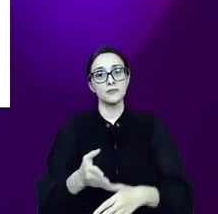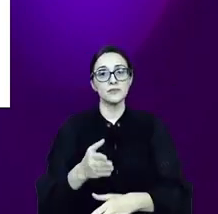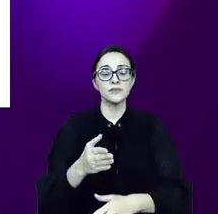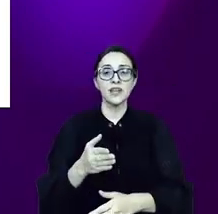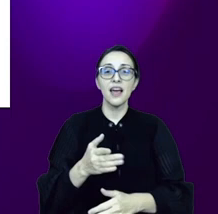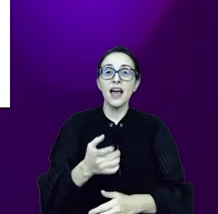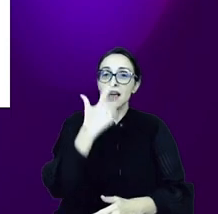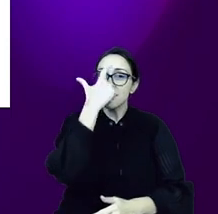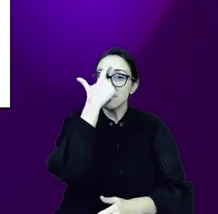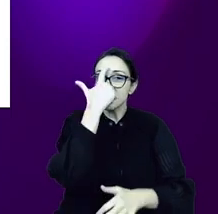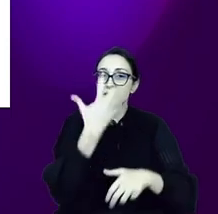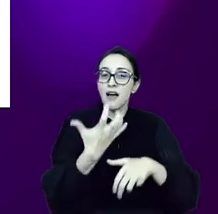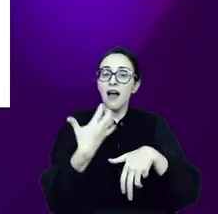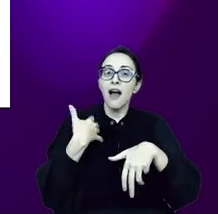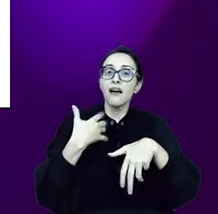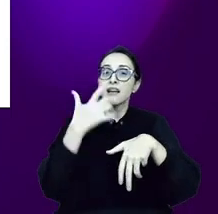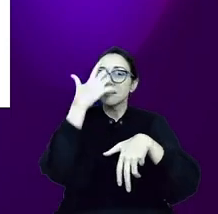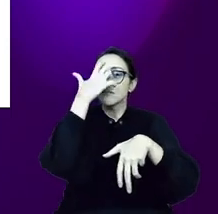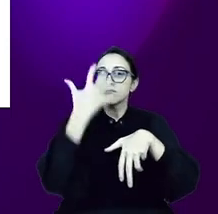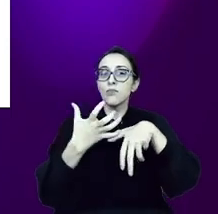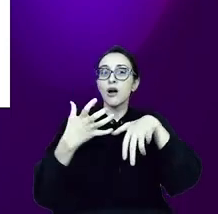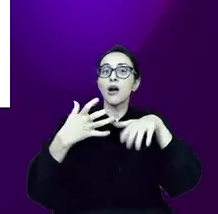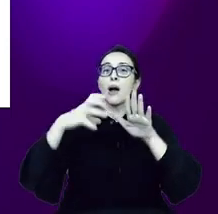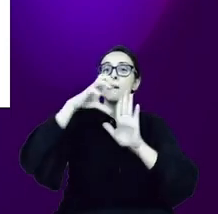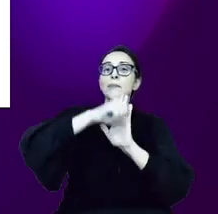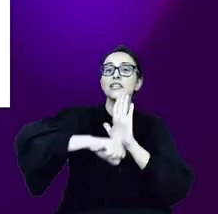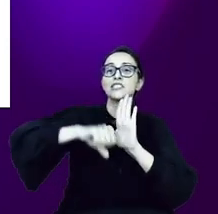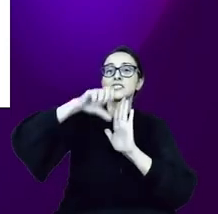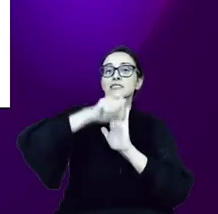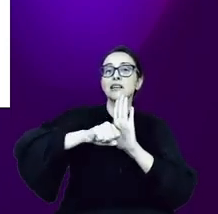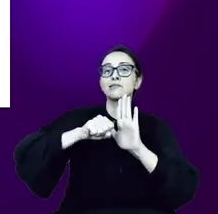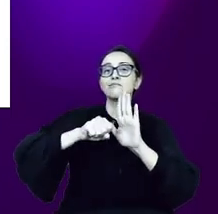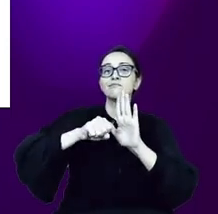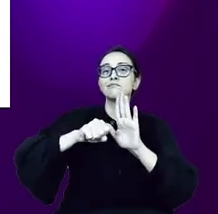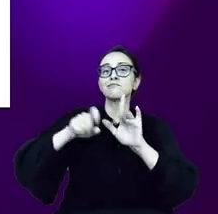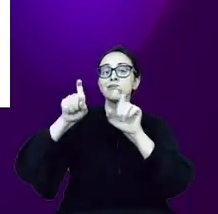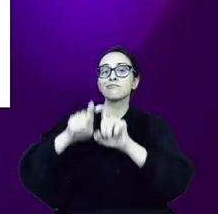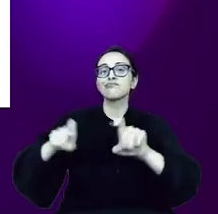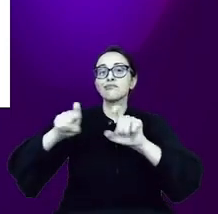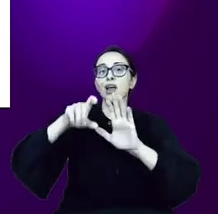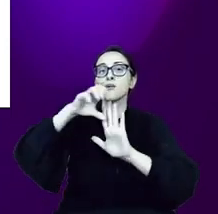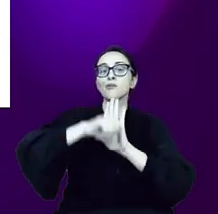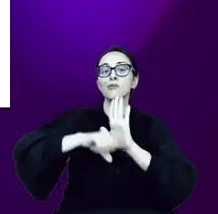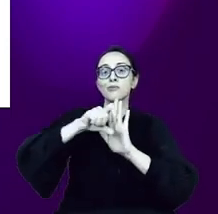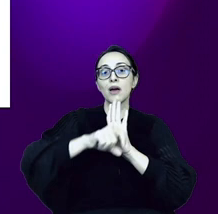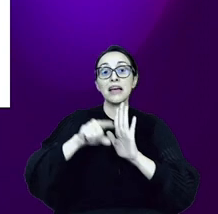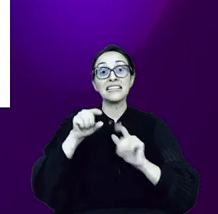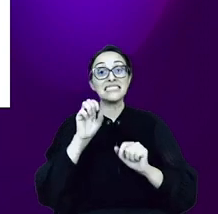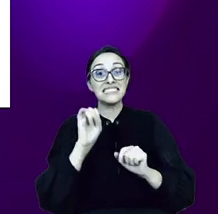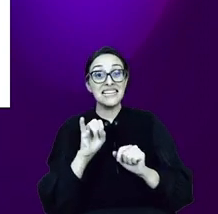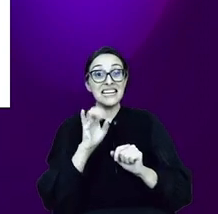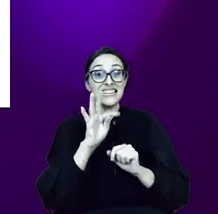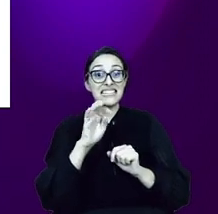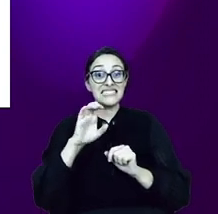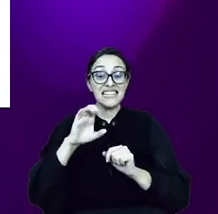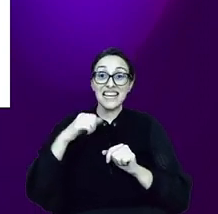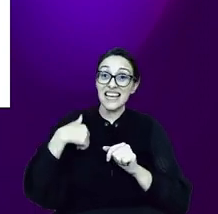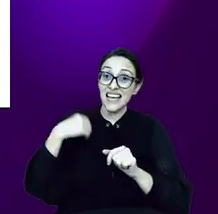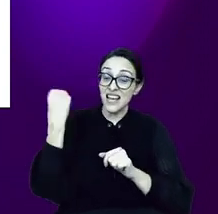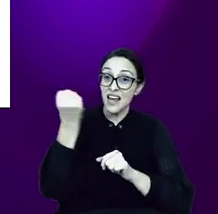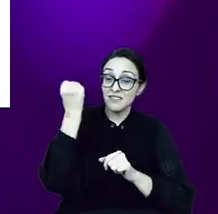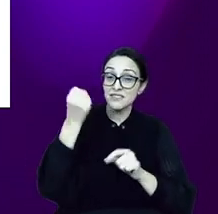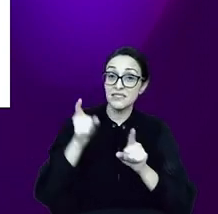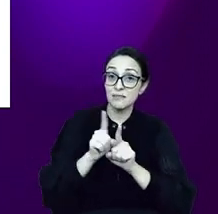uma ferramenta interessante para tentar predizer prognóstico, né, para predizer mortalidade dos pacientes com TCE grave. Então,